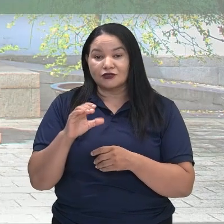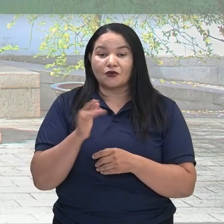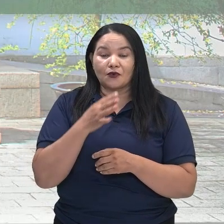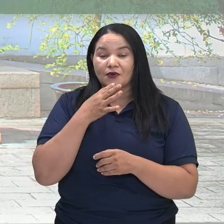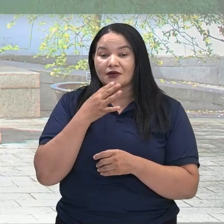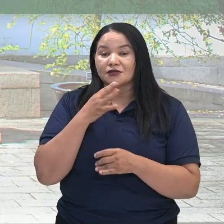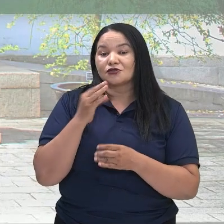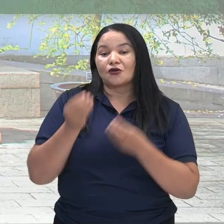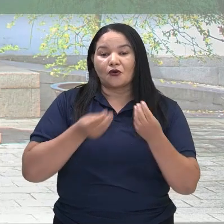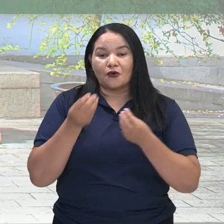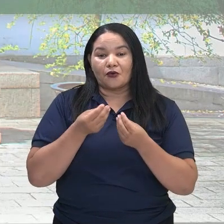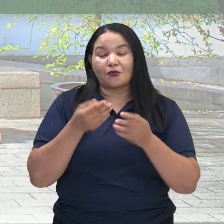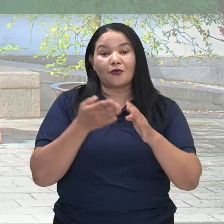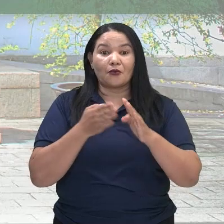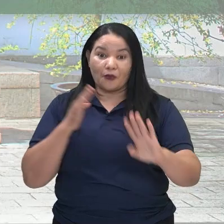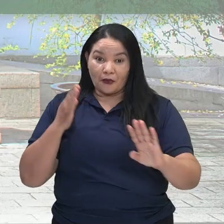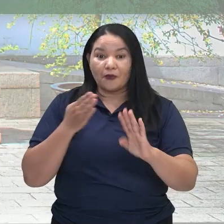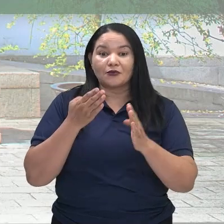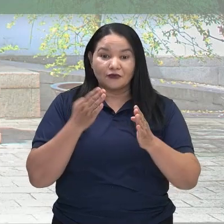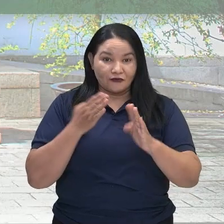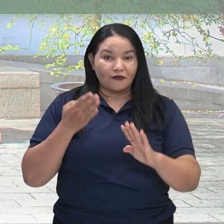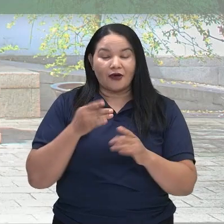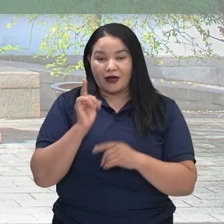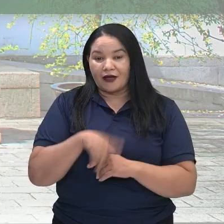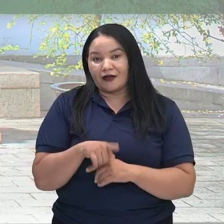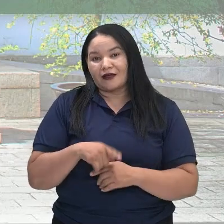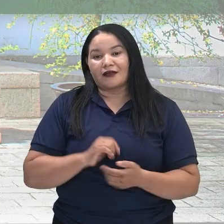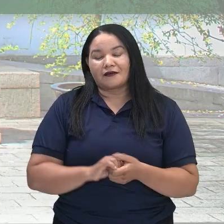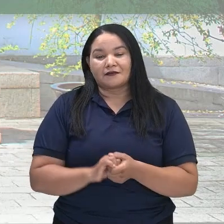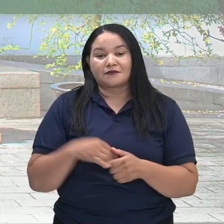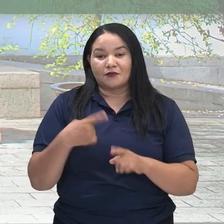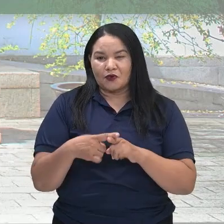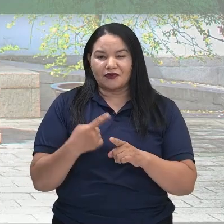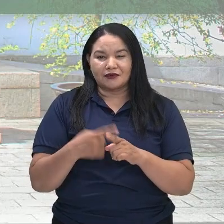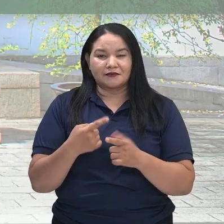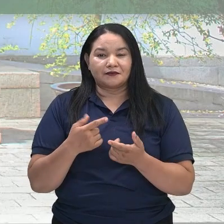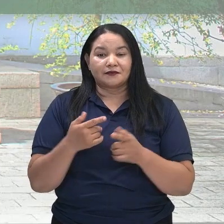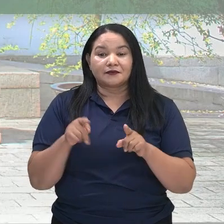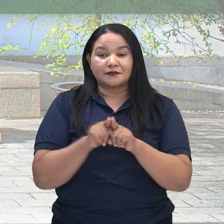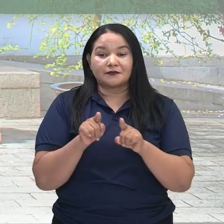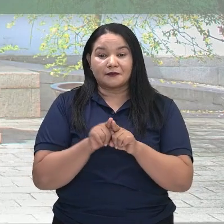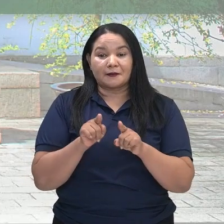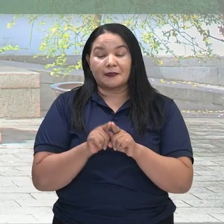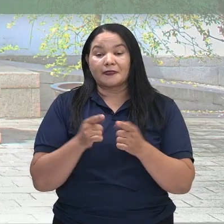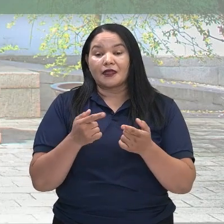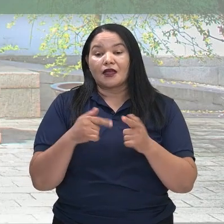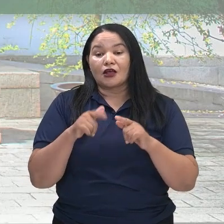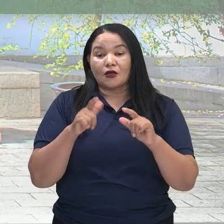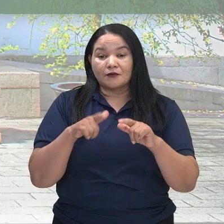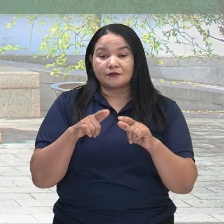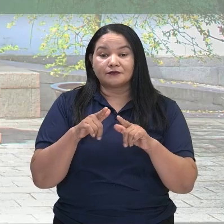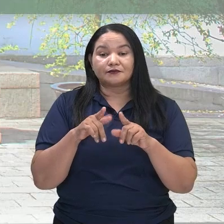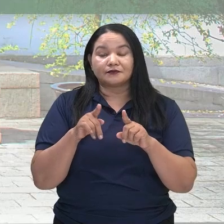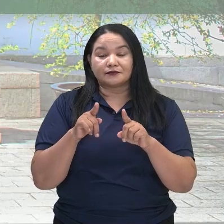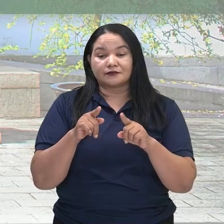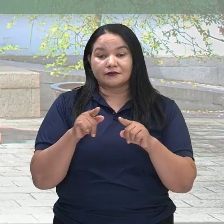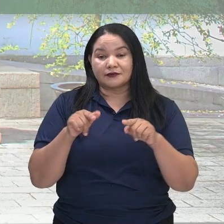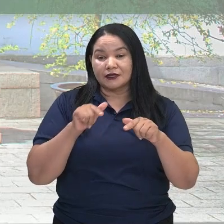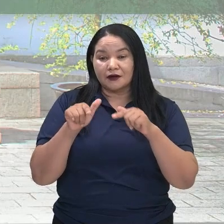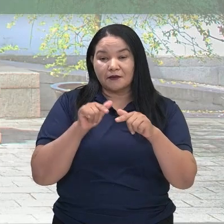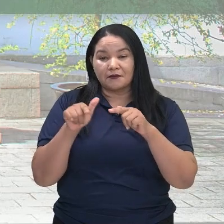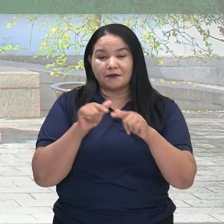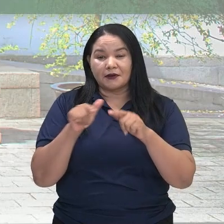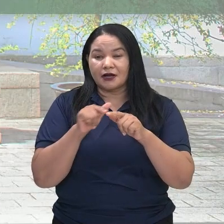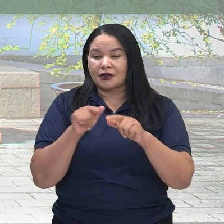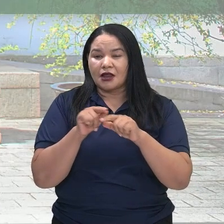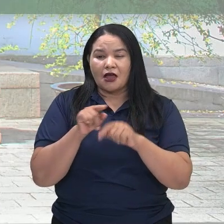Kung Fu. Tá certo? Na tradução literal do mandarim, o Kung Fu significa trabalhar duro